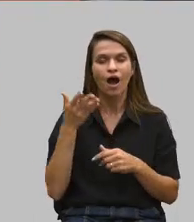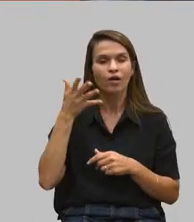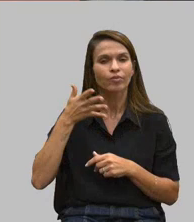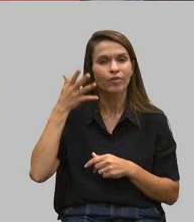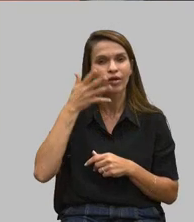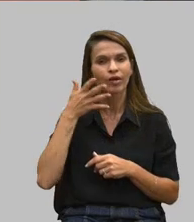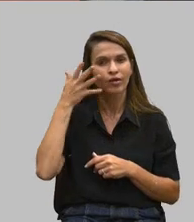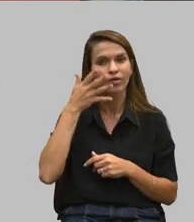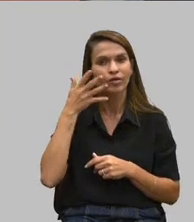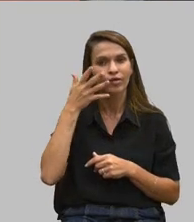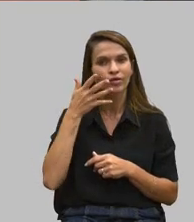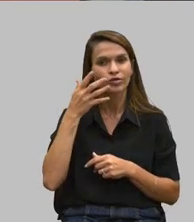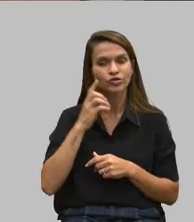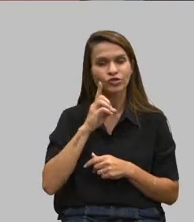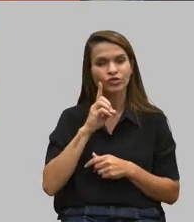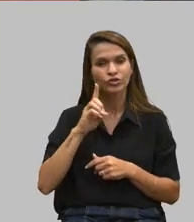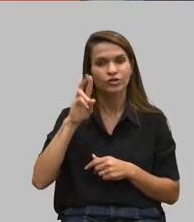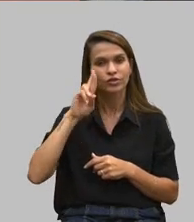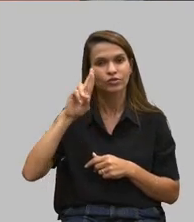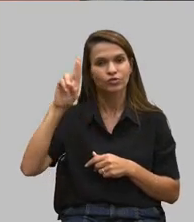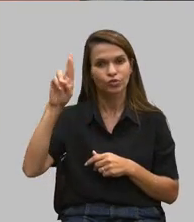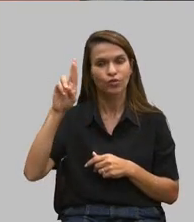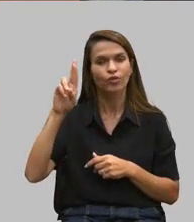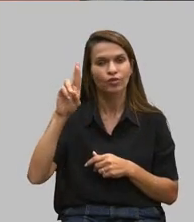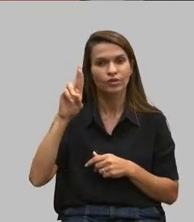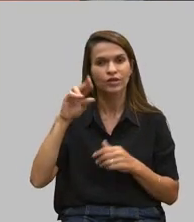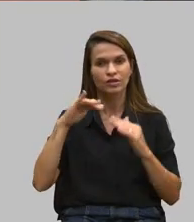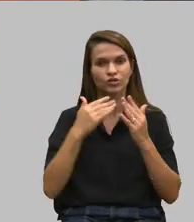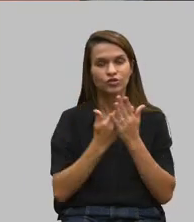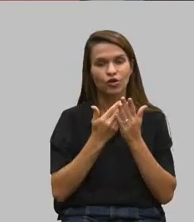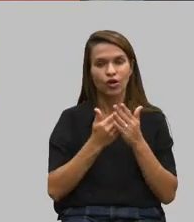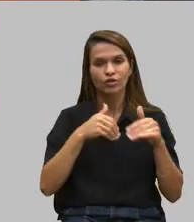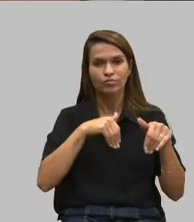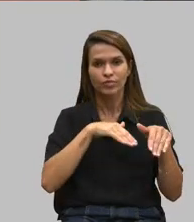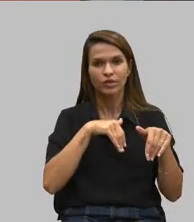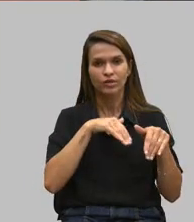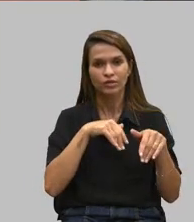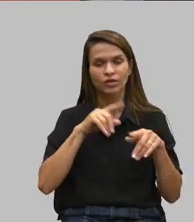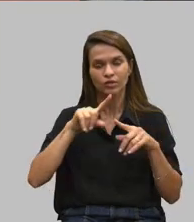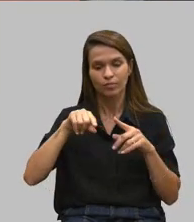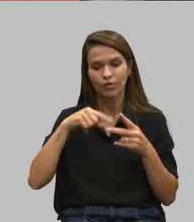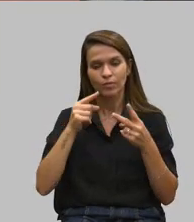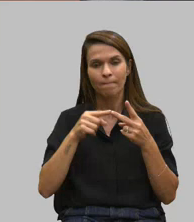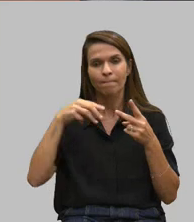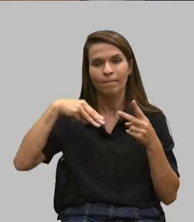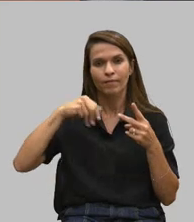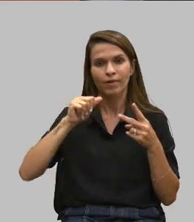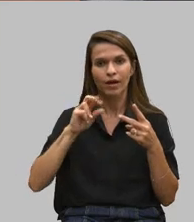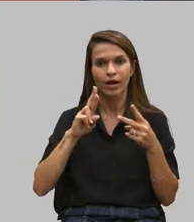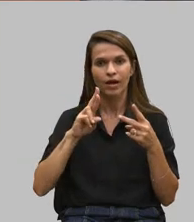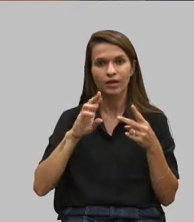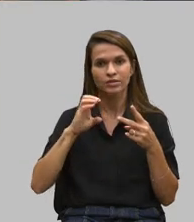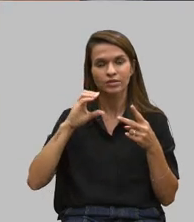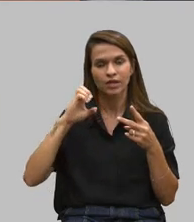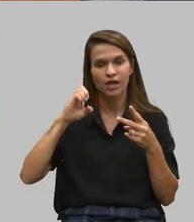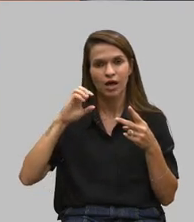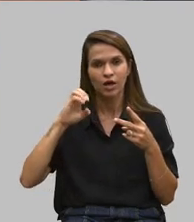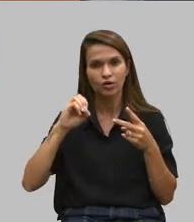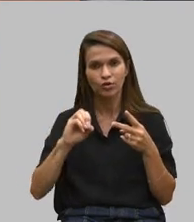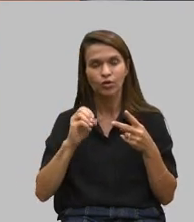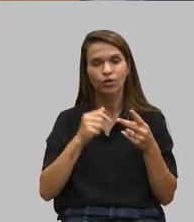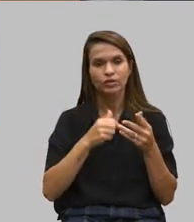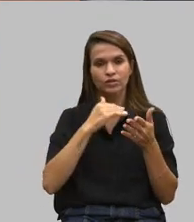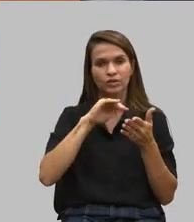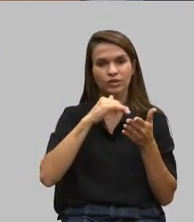Palmares escola Cívico militar e logo em seg em seguida Marcelo Wagner de Oliveira secretário de educação de Carandaí e